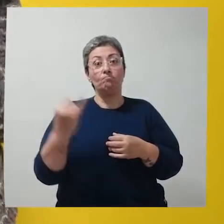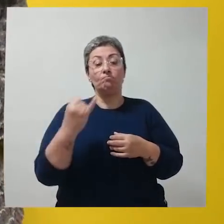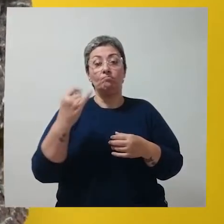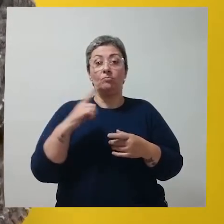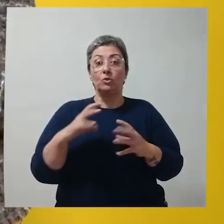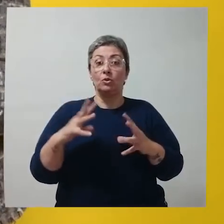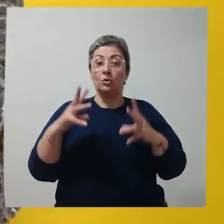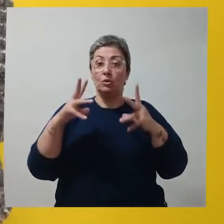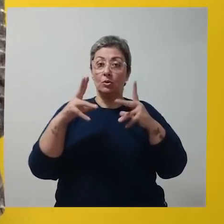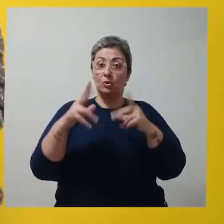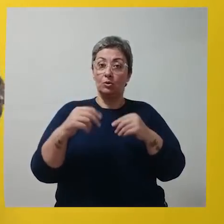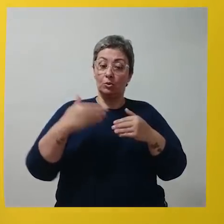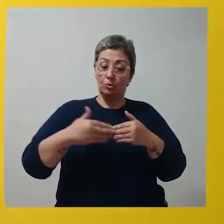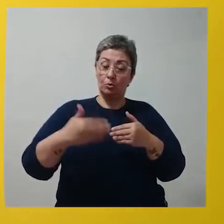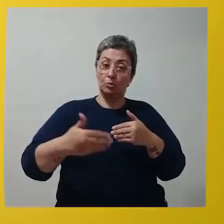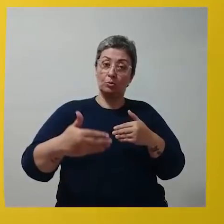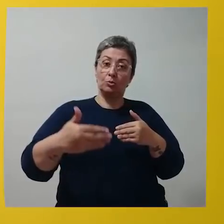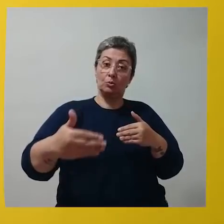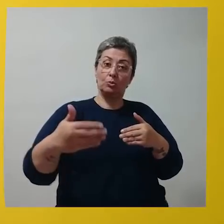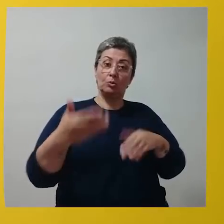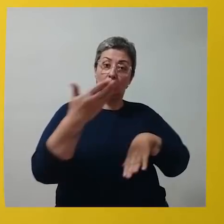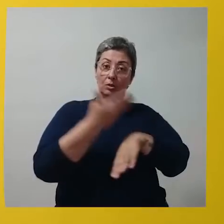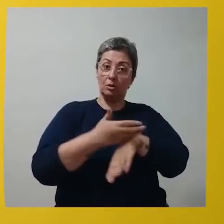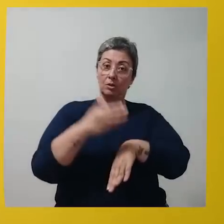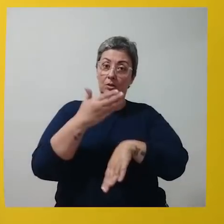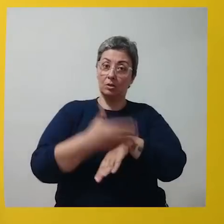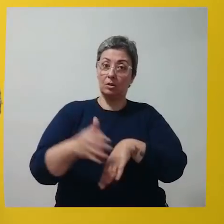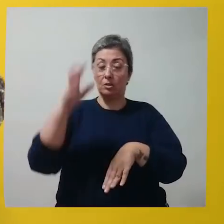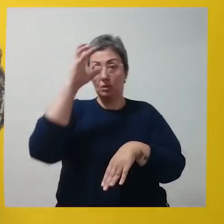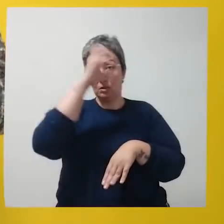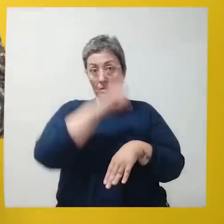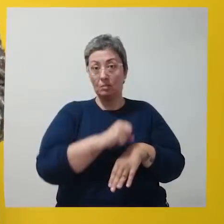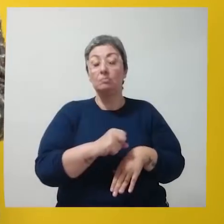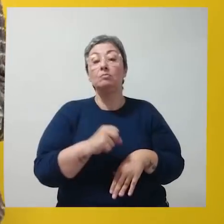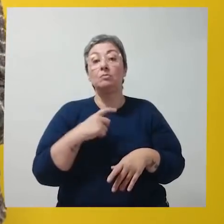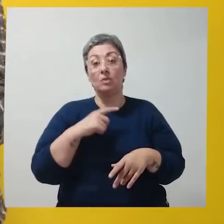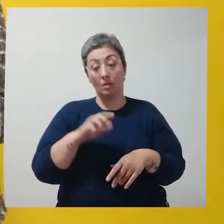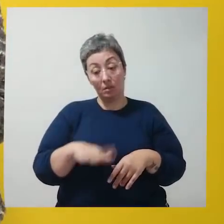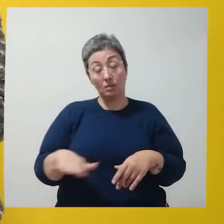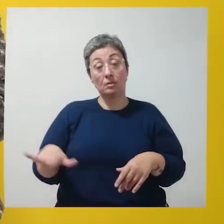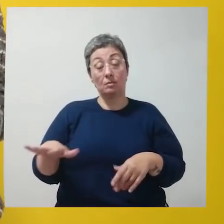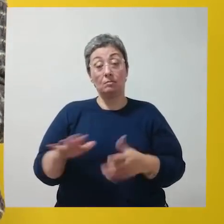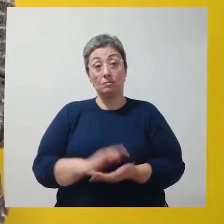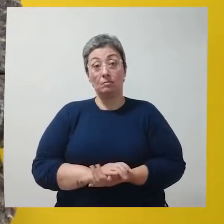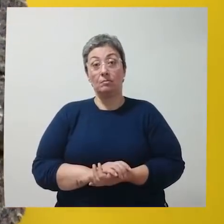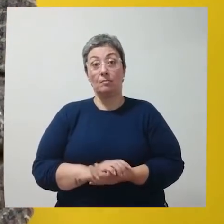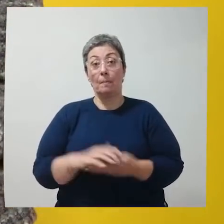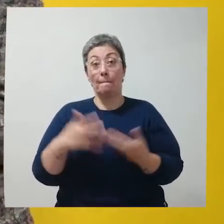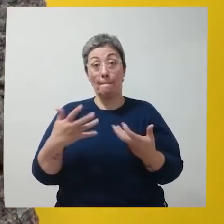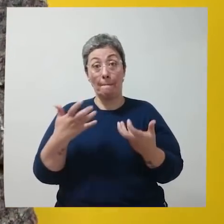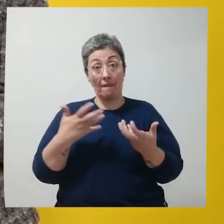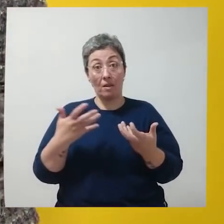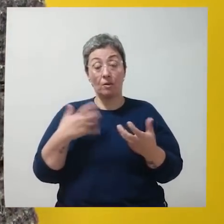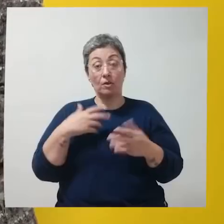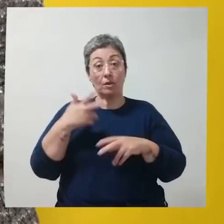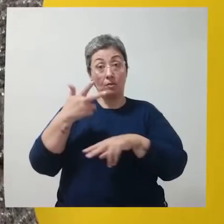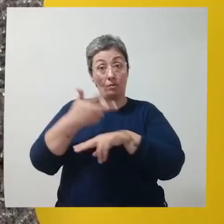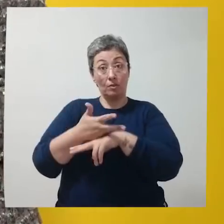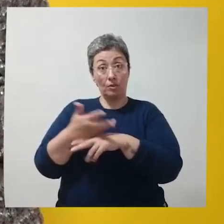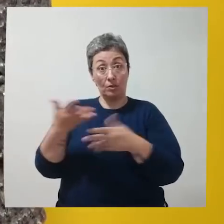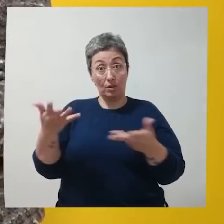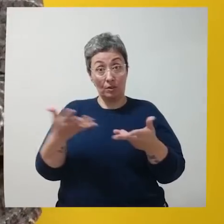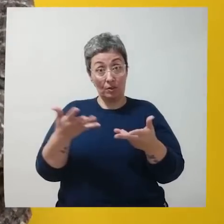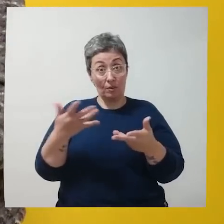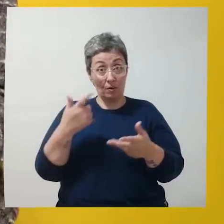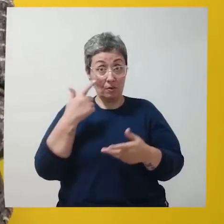para todo o processo de treino e aprendizagem dessa criança. Eu quero passar um vídeo para